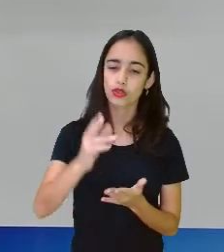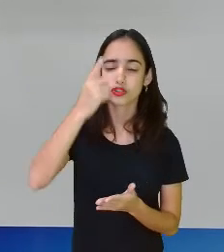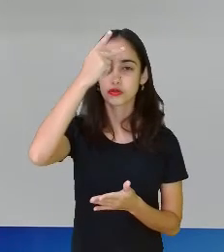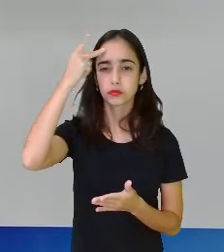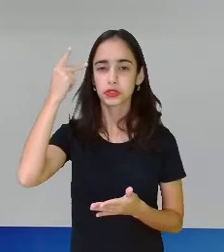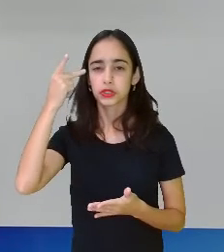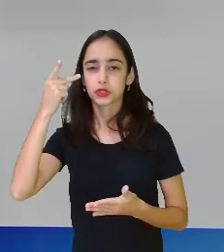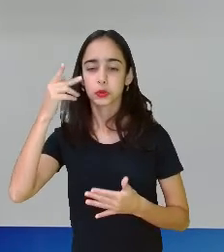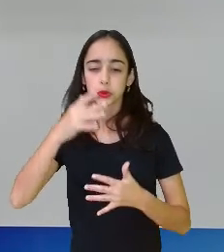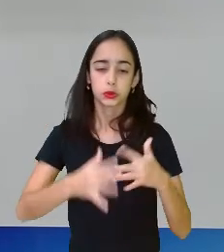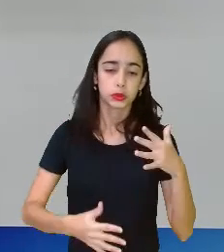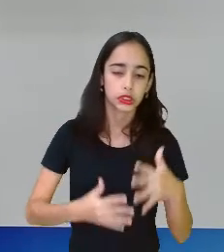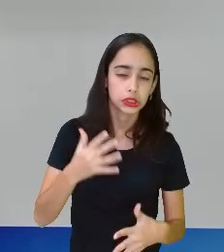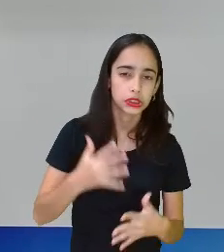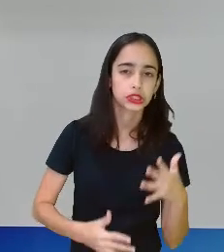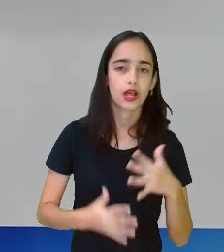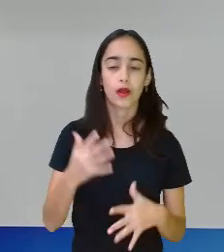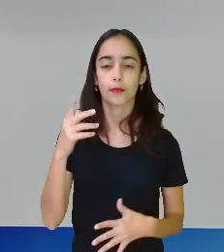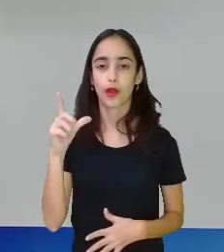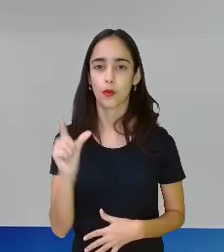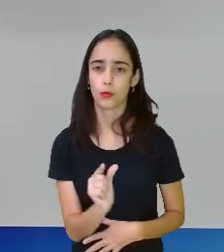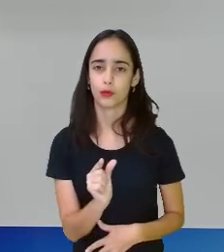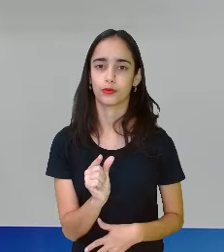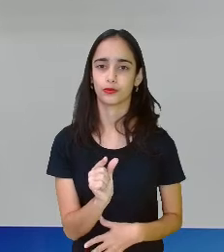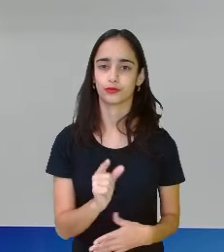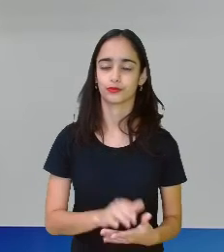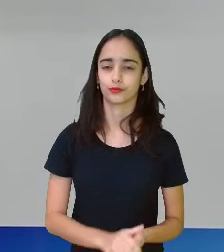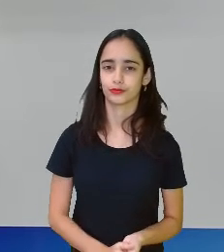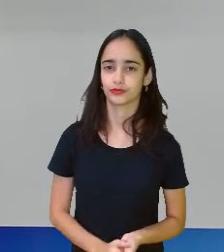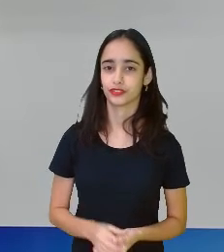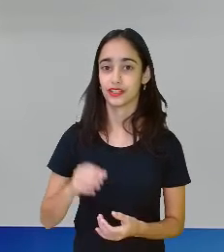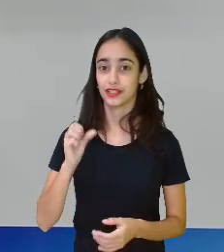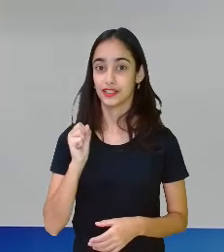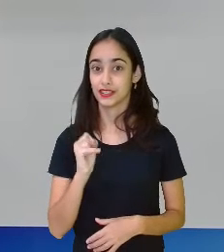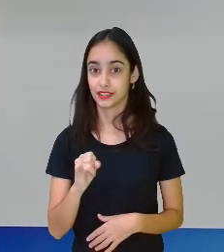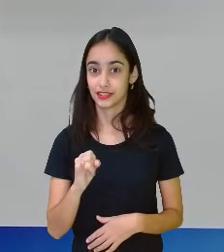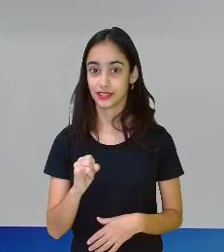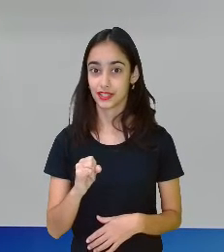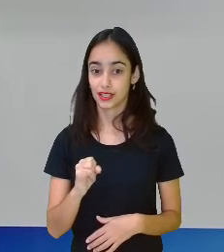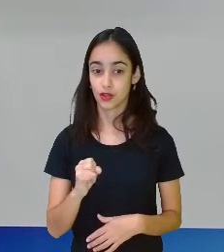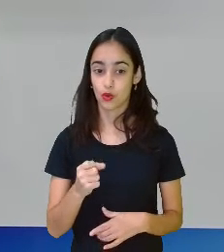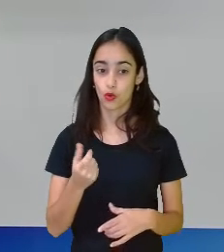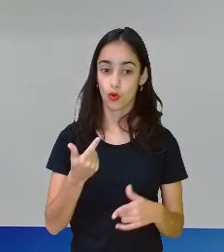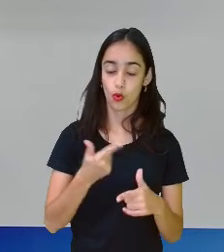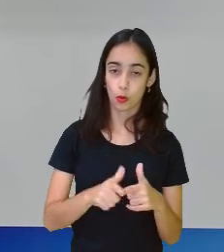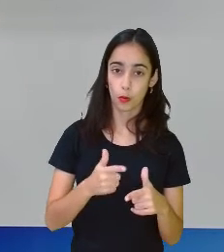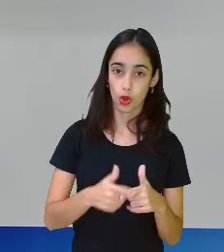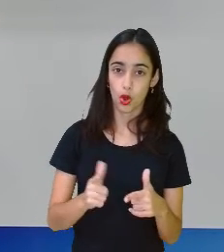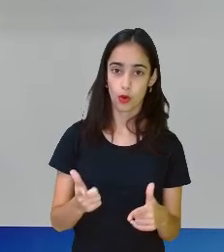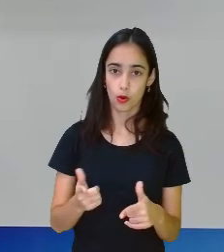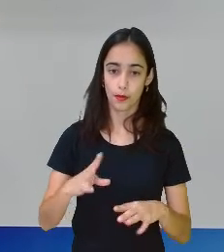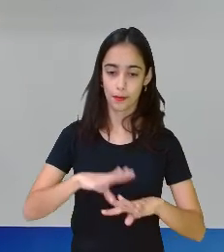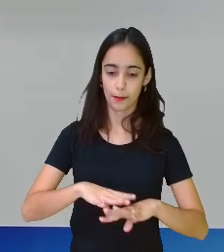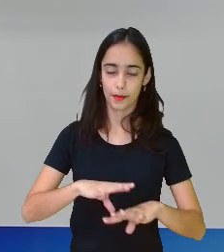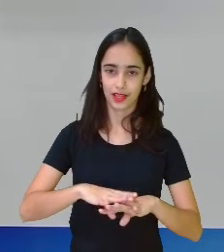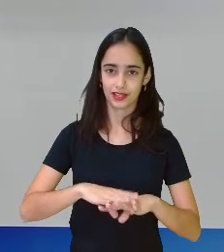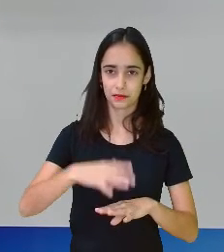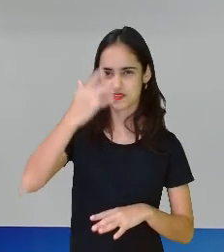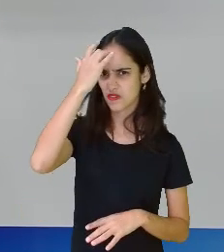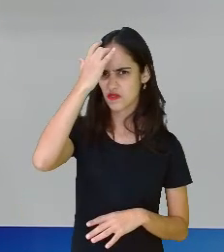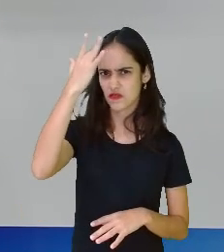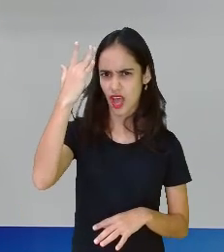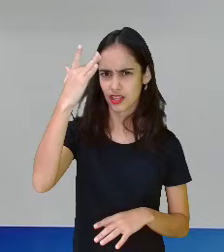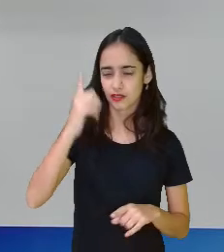quando tiver uma questão fácil, responda com paciência. Eu sei que vocês são muito rápidos